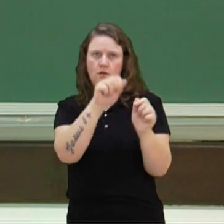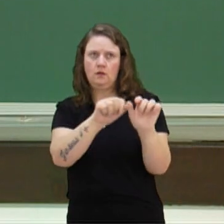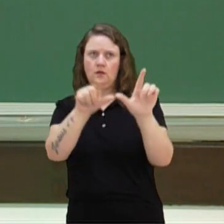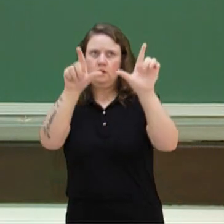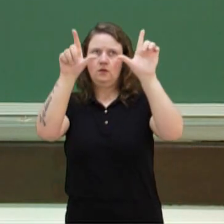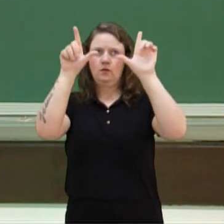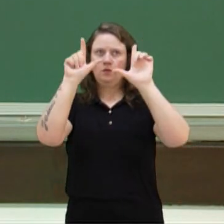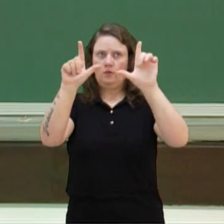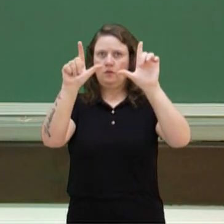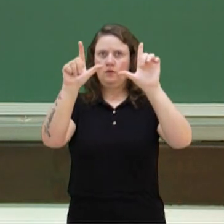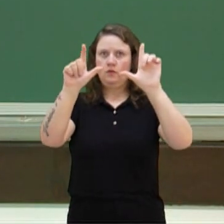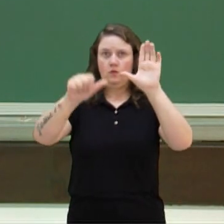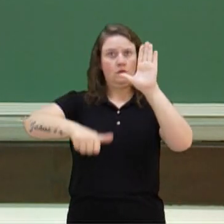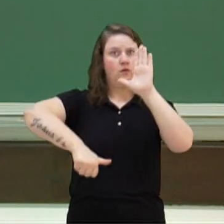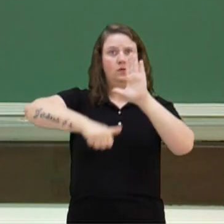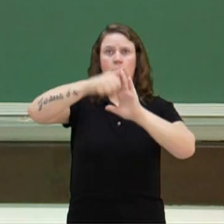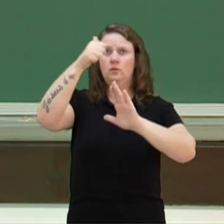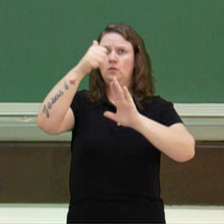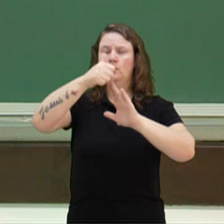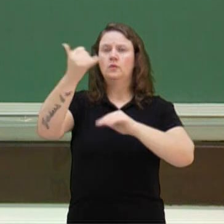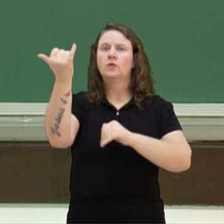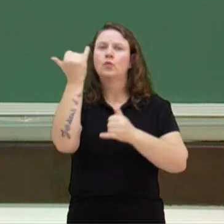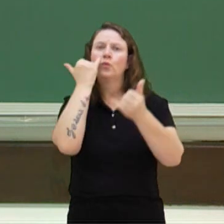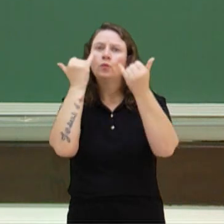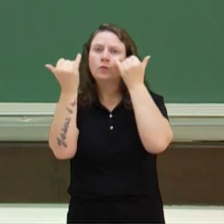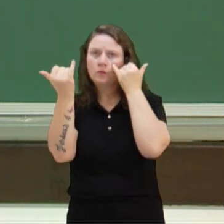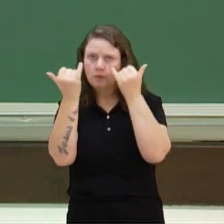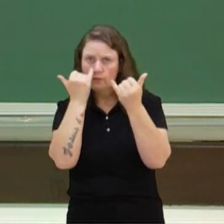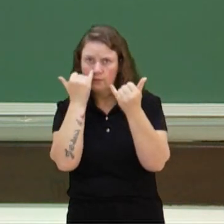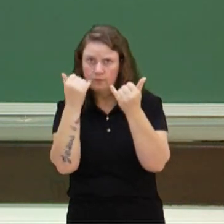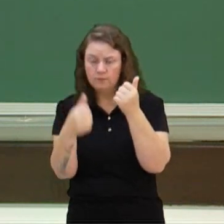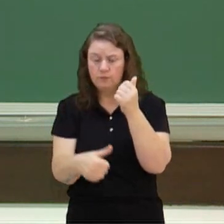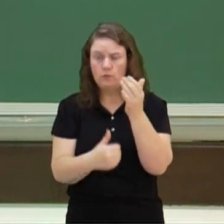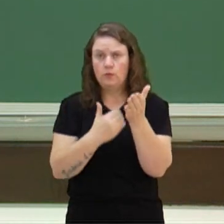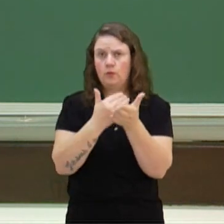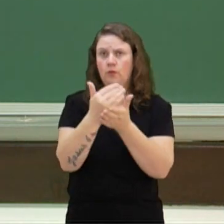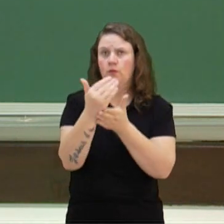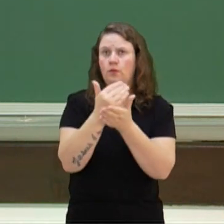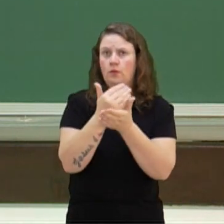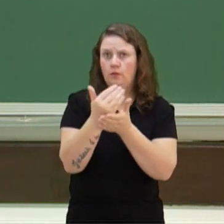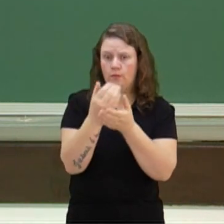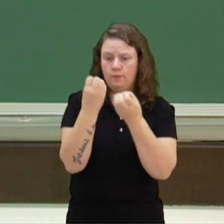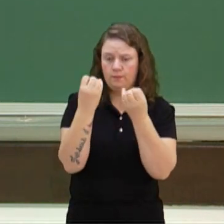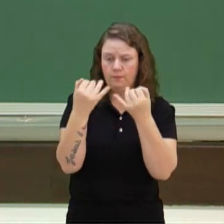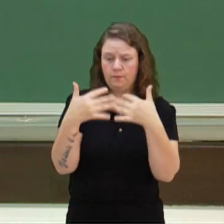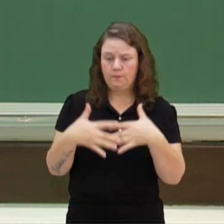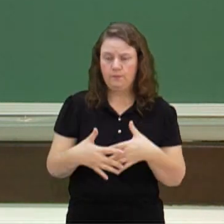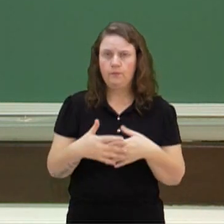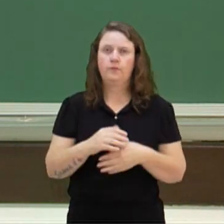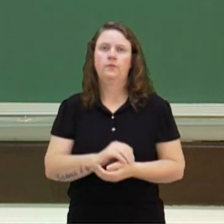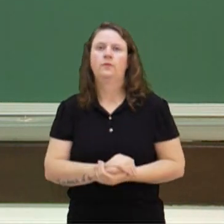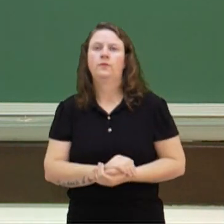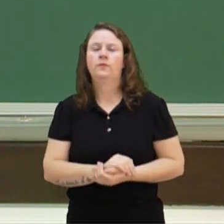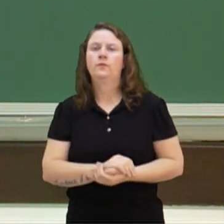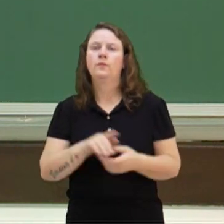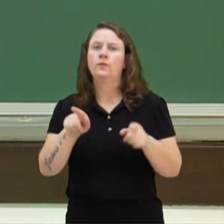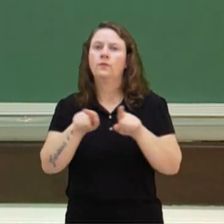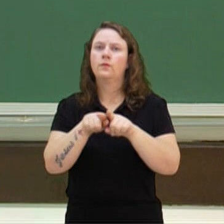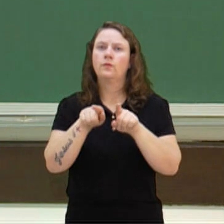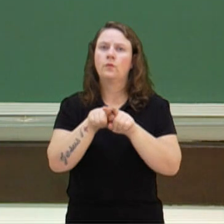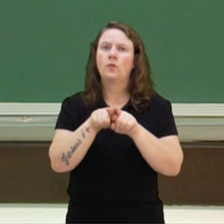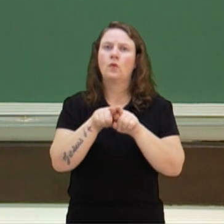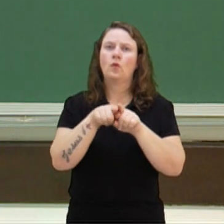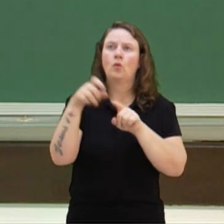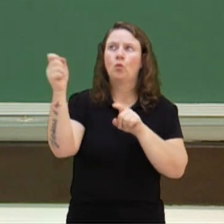hierarquicamente, no topo, tá? Porque é dela que eu vou falar. Aí, ela faz parte do sistema